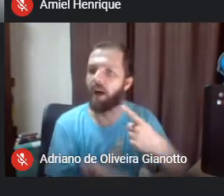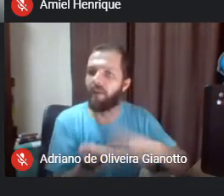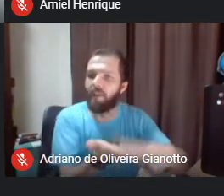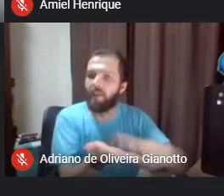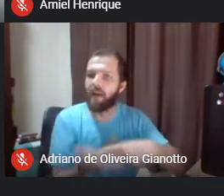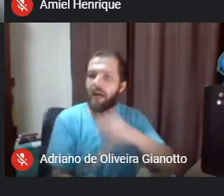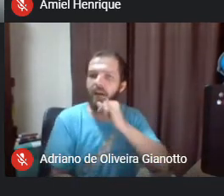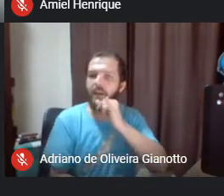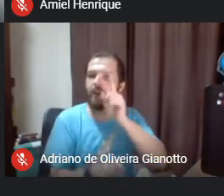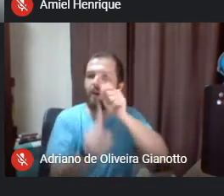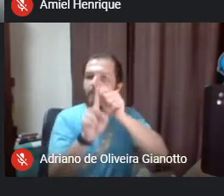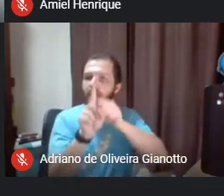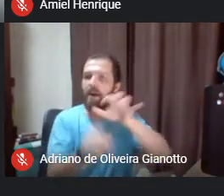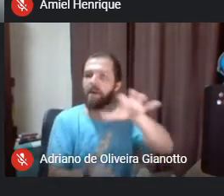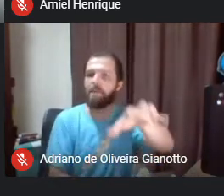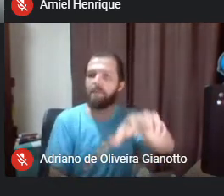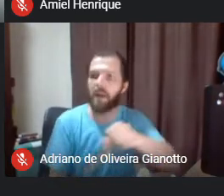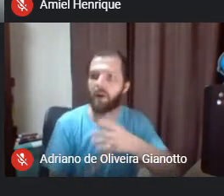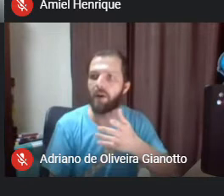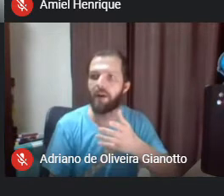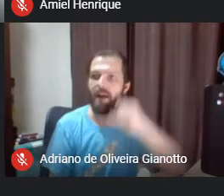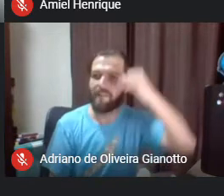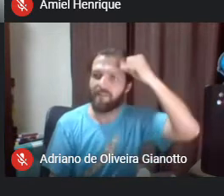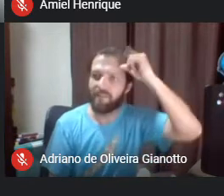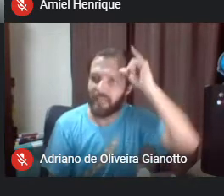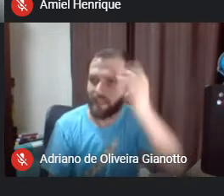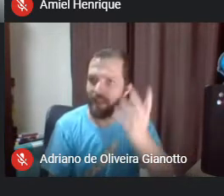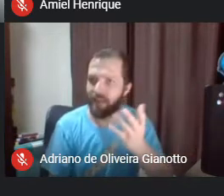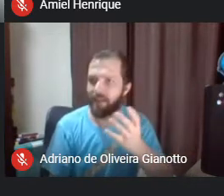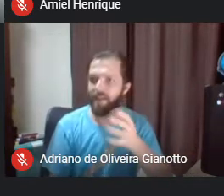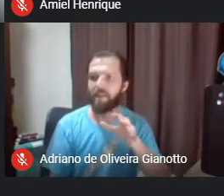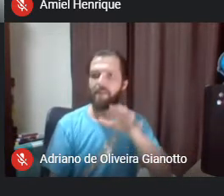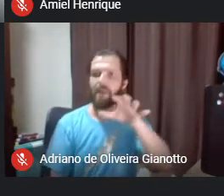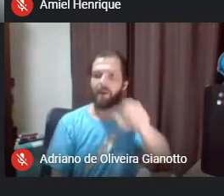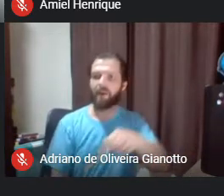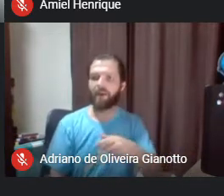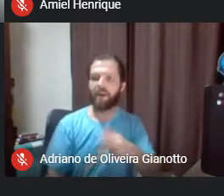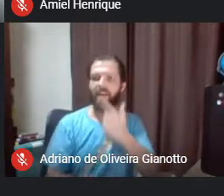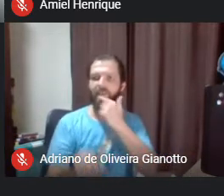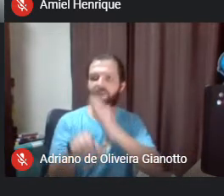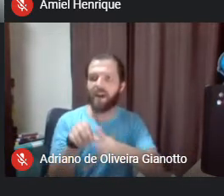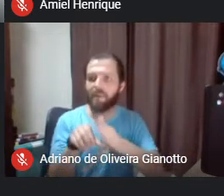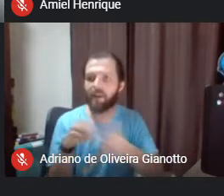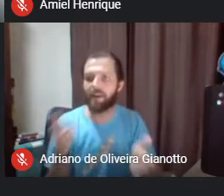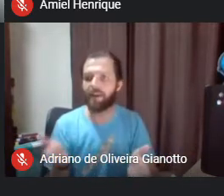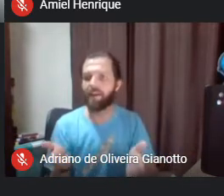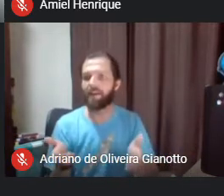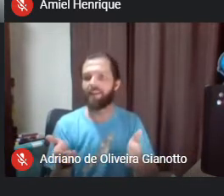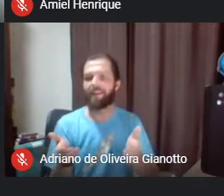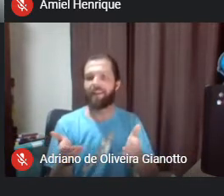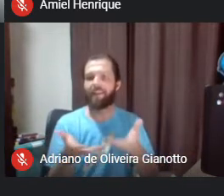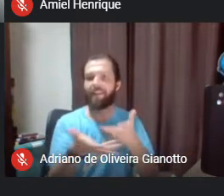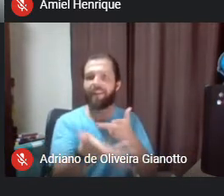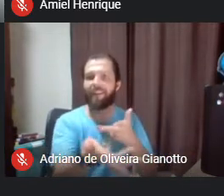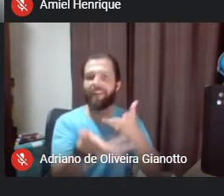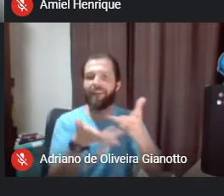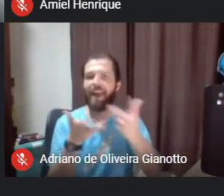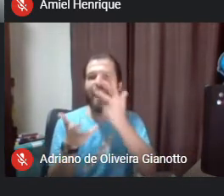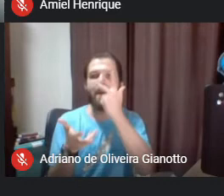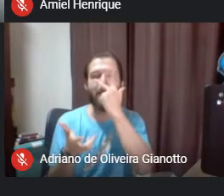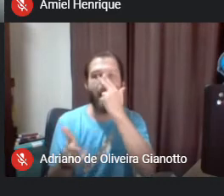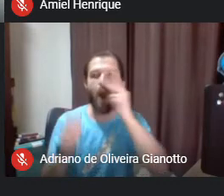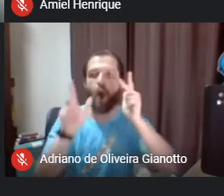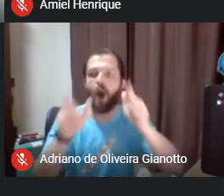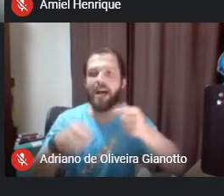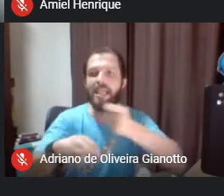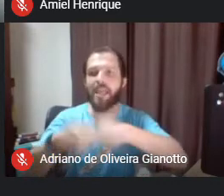Vocês imaginam, né? Mas por quê? O viés econômico ali. Então ele pegava, era filho de fazendeiros, enfim,